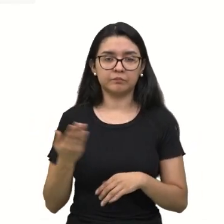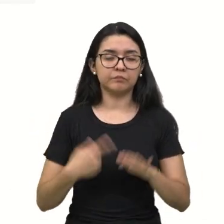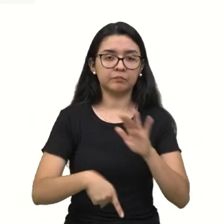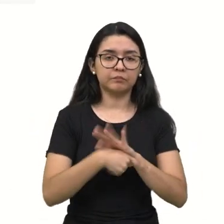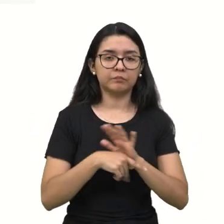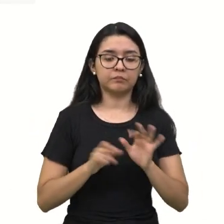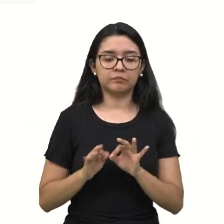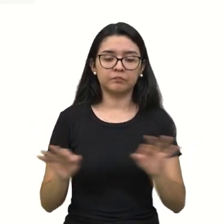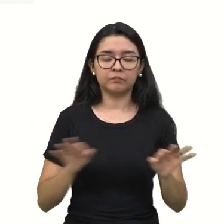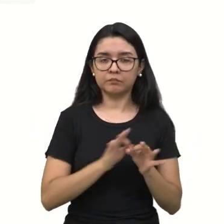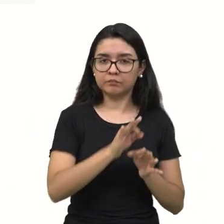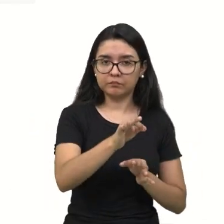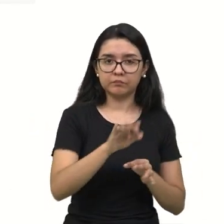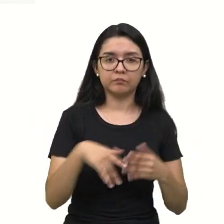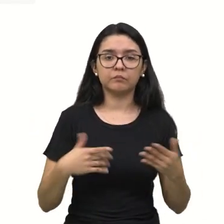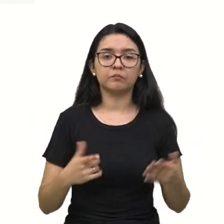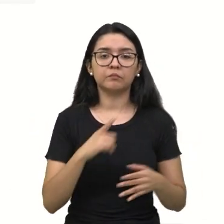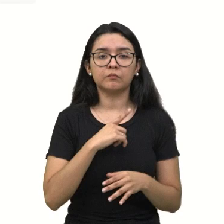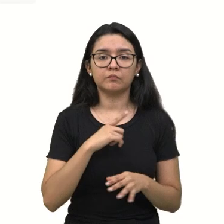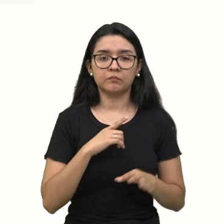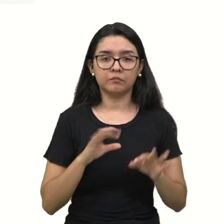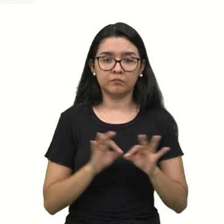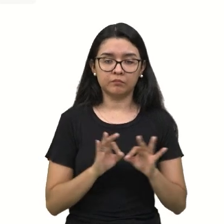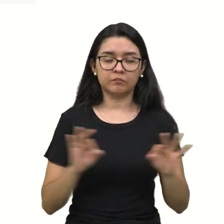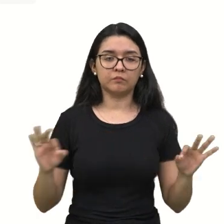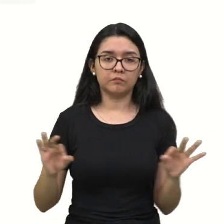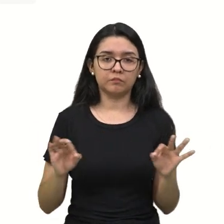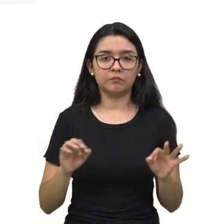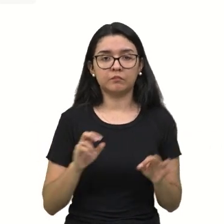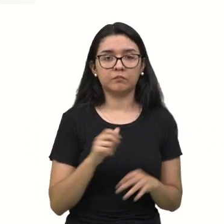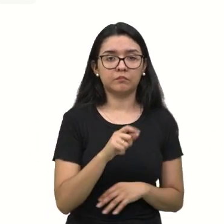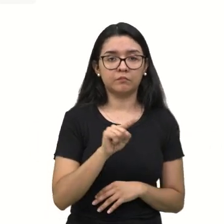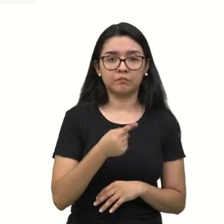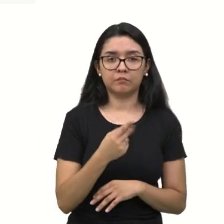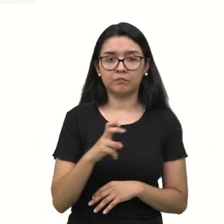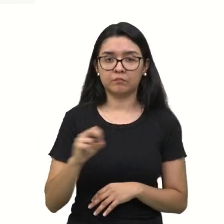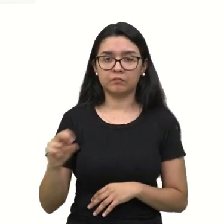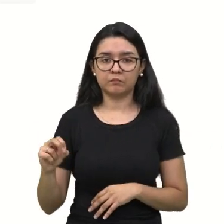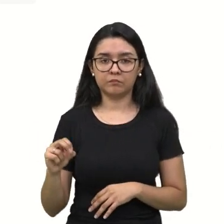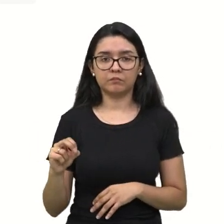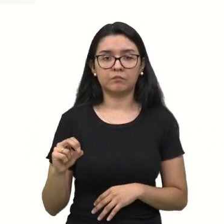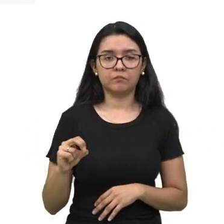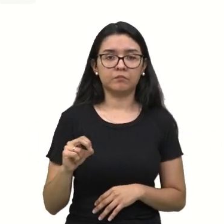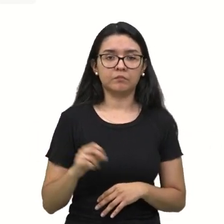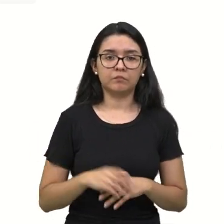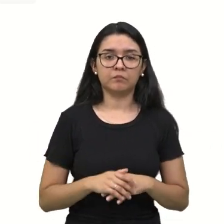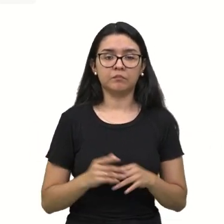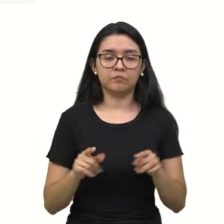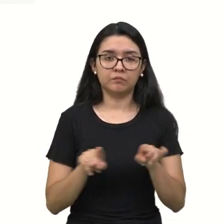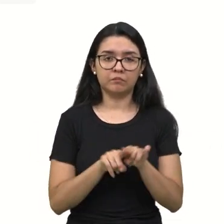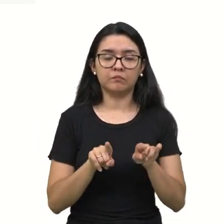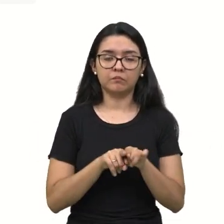Então, ó, tem 1.500 metros de largura. Então, aqui tem 1.500